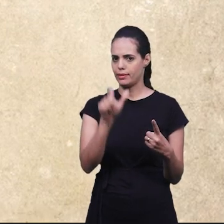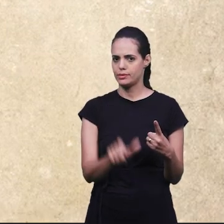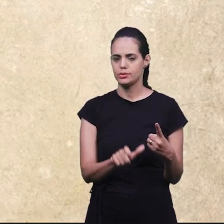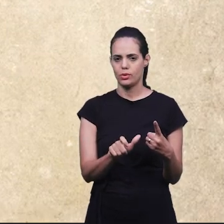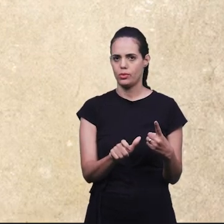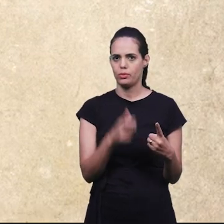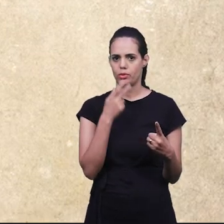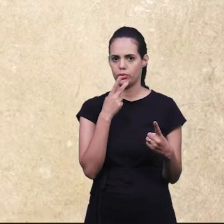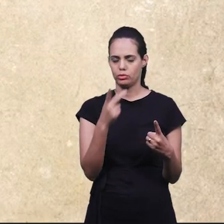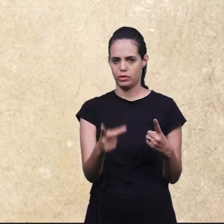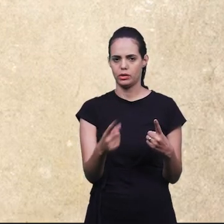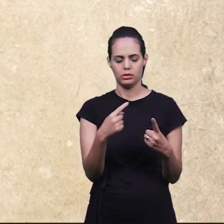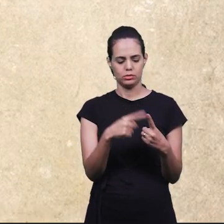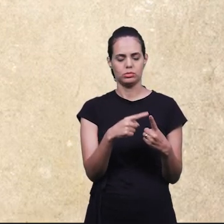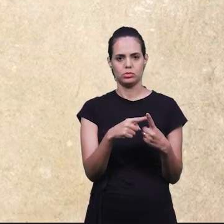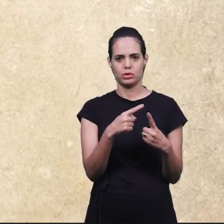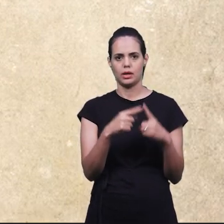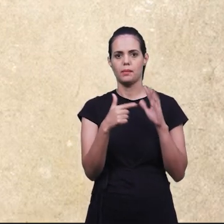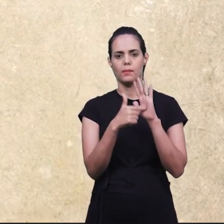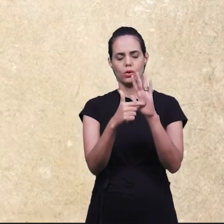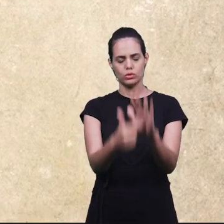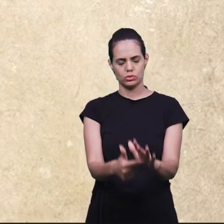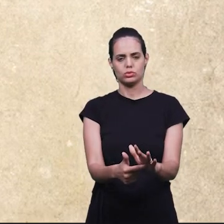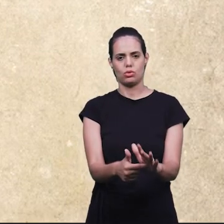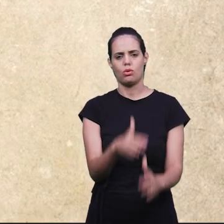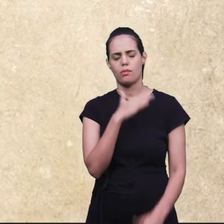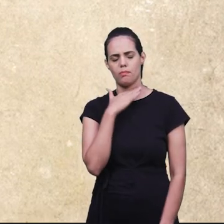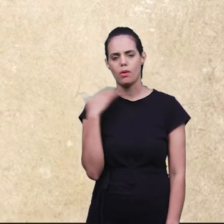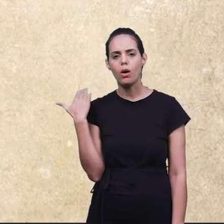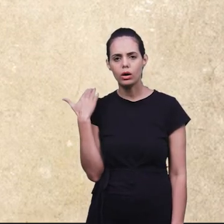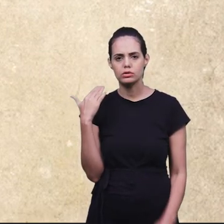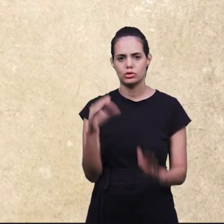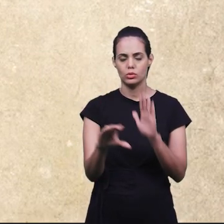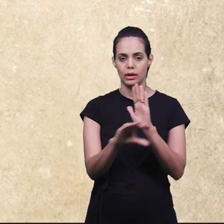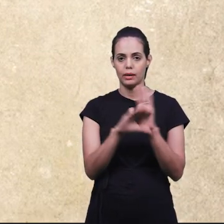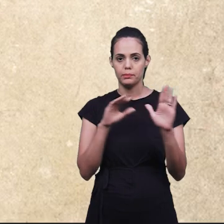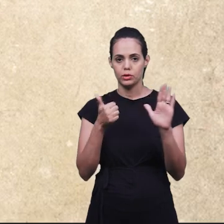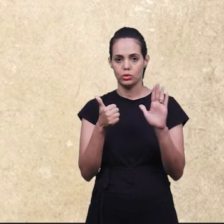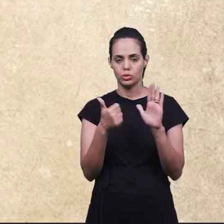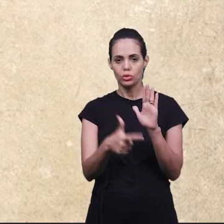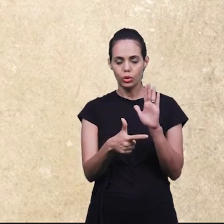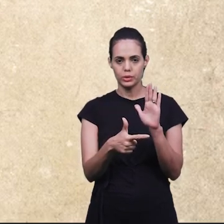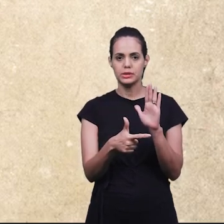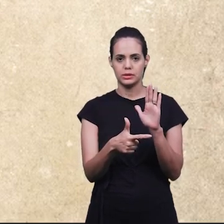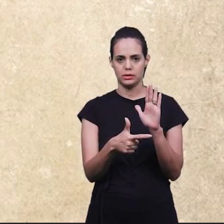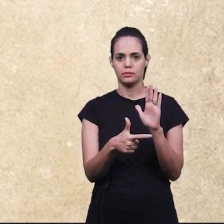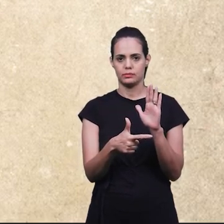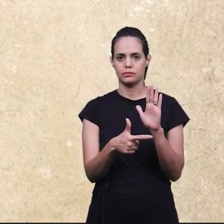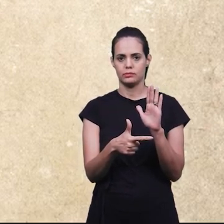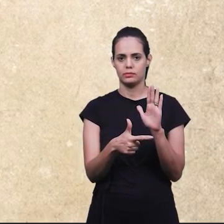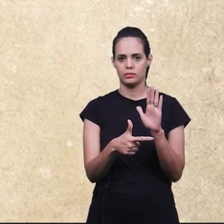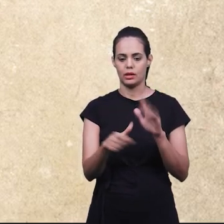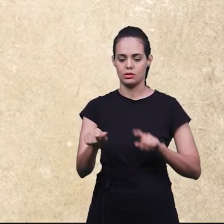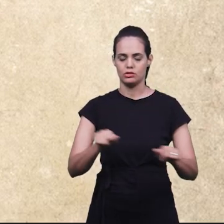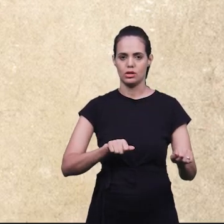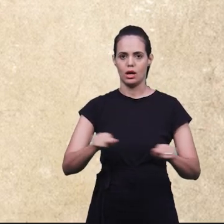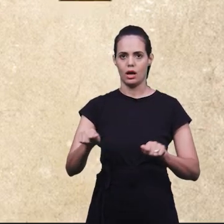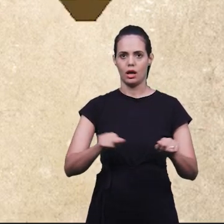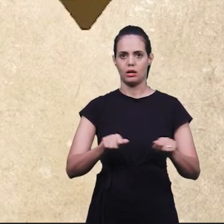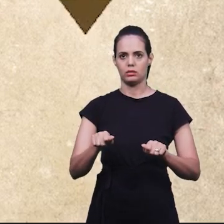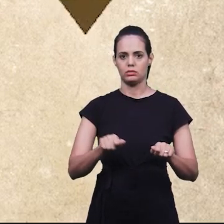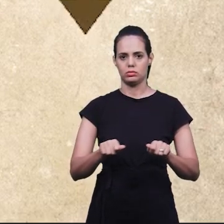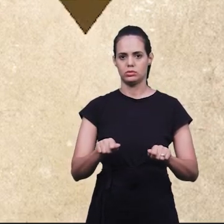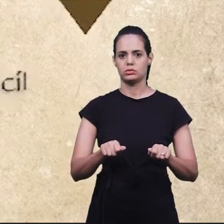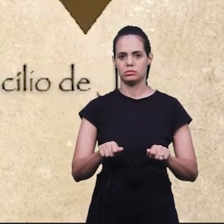ficou registrado, então, o seu martírio, a sua morte, no capítulo 12 de Atos dos Apóstolos,